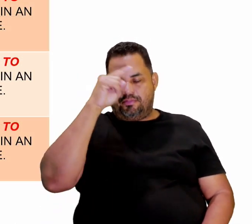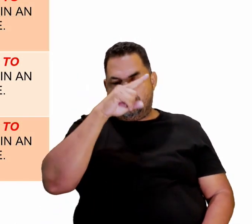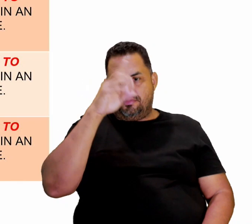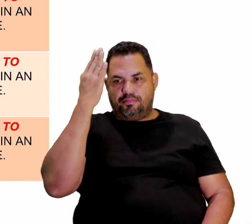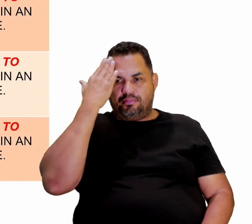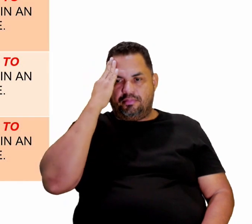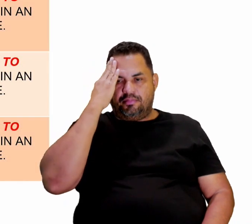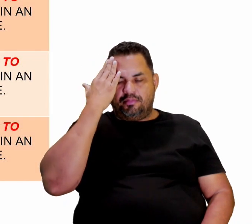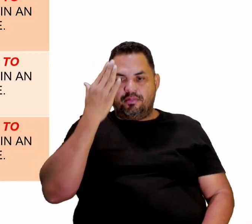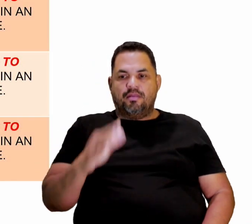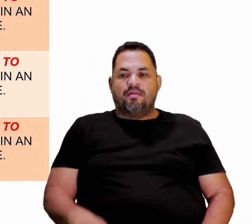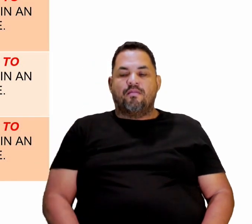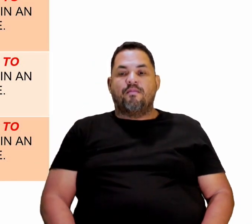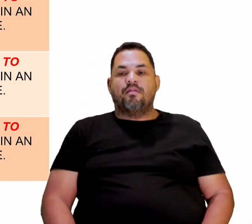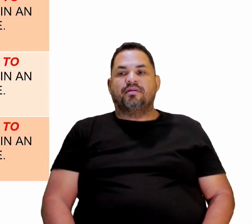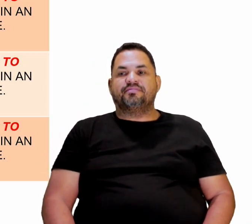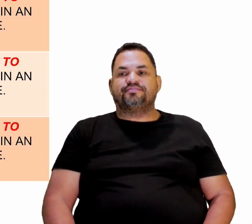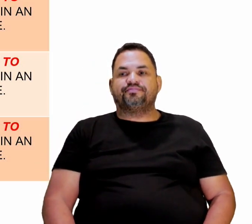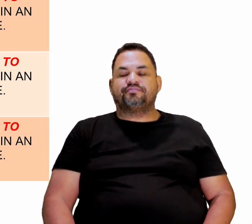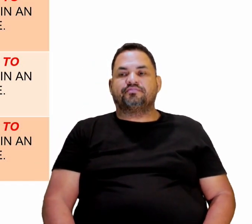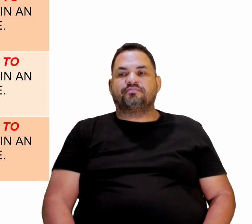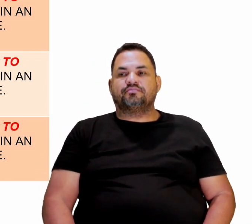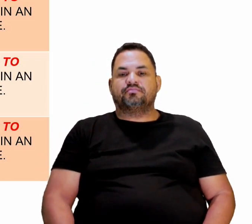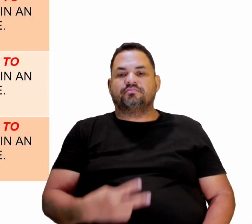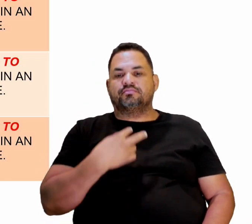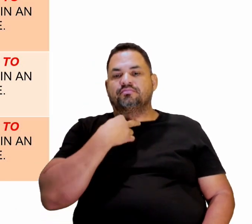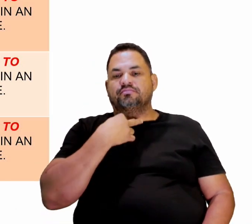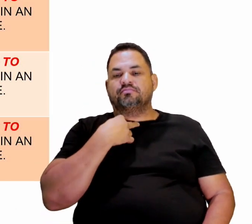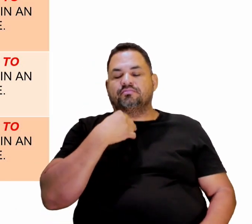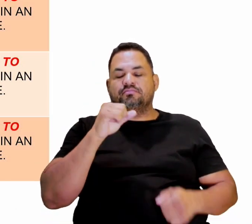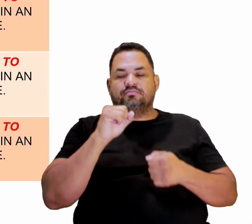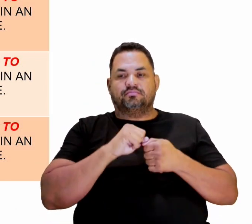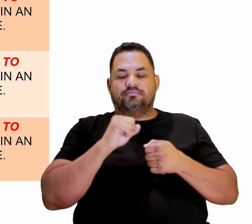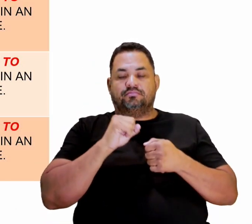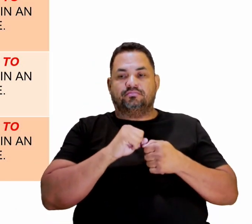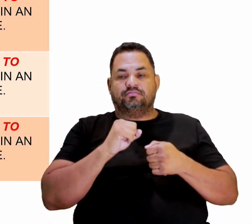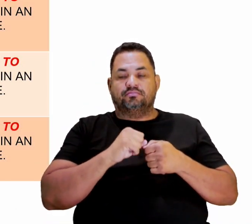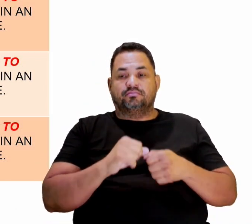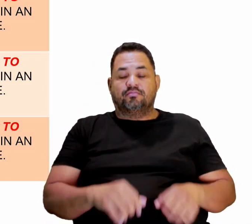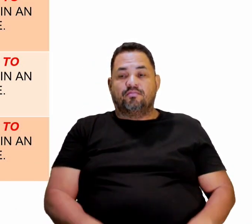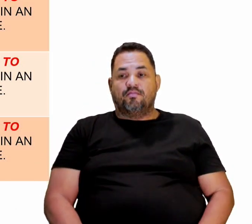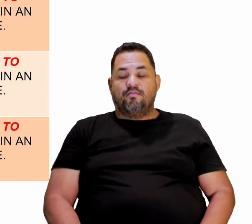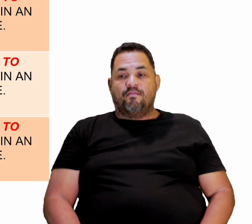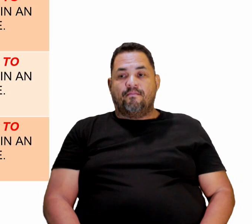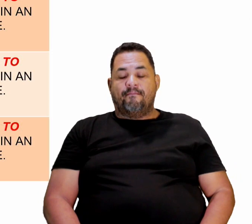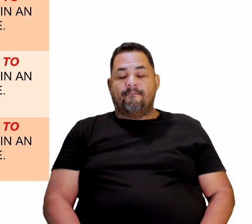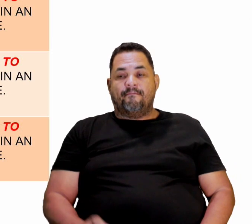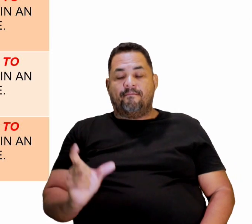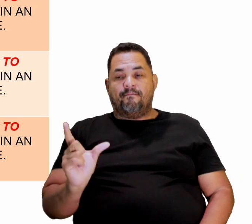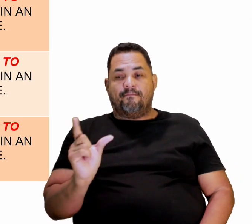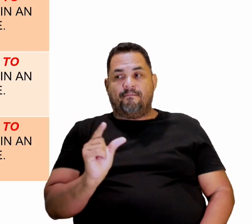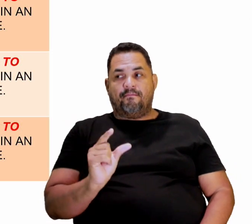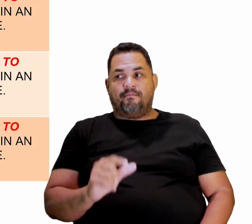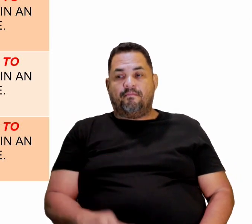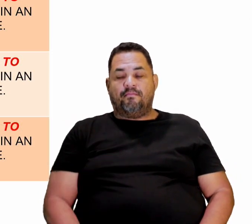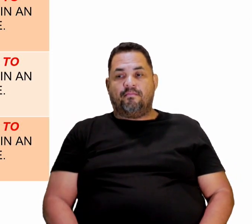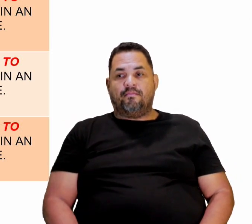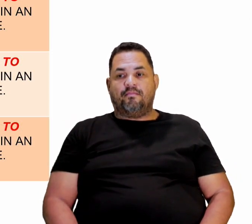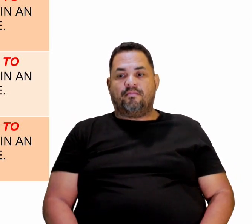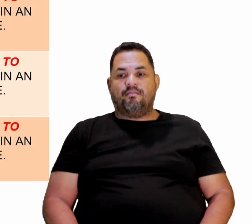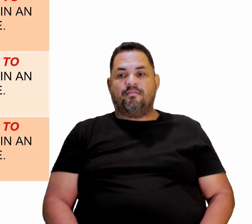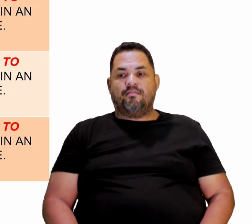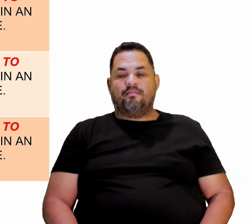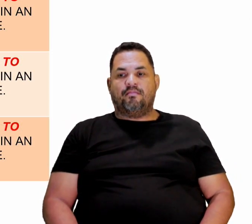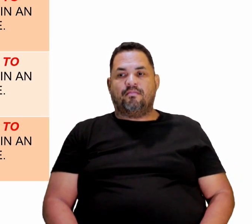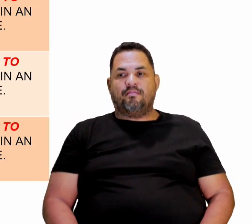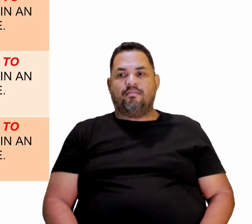entenderem eu vou colocar aqui mesmo eu não posso fazer aqui essa contração eu posso fazer também posso fazer